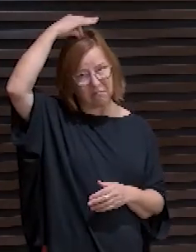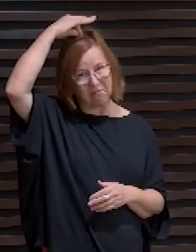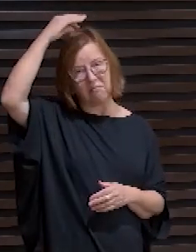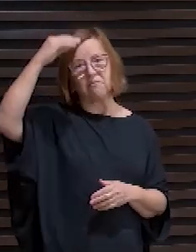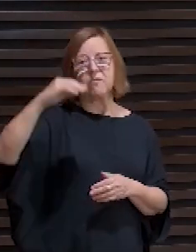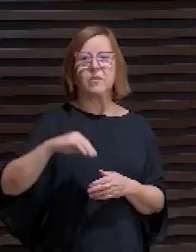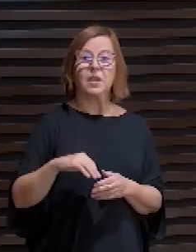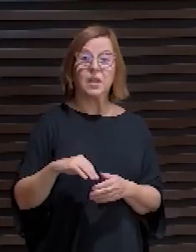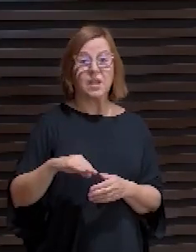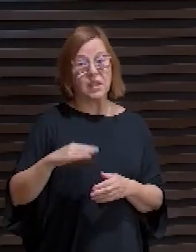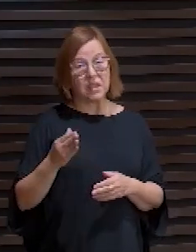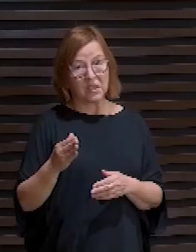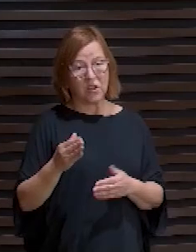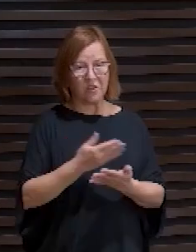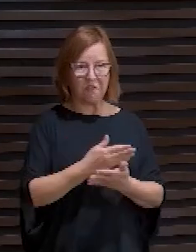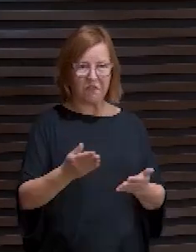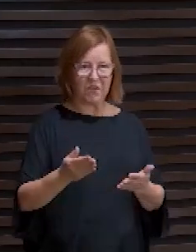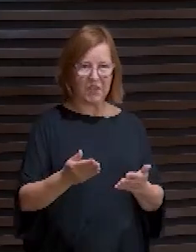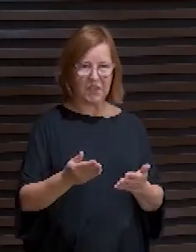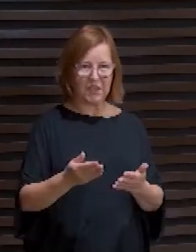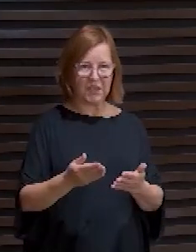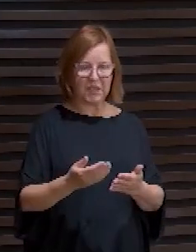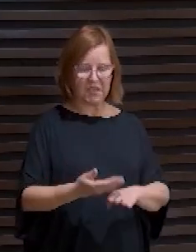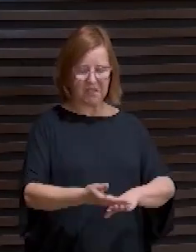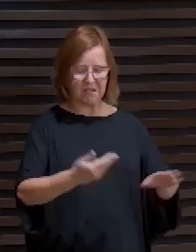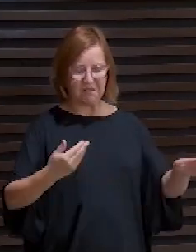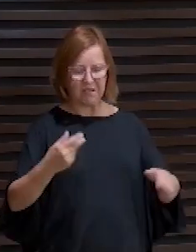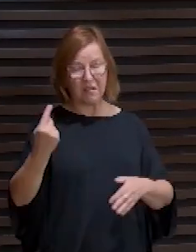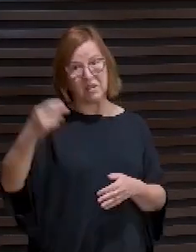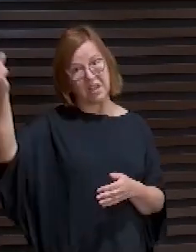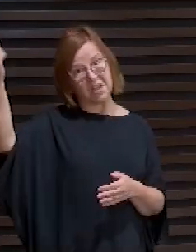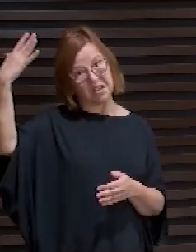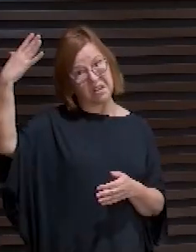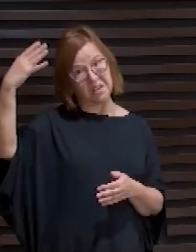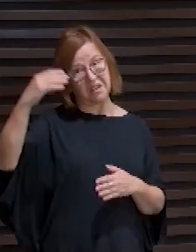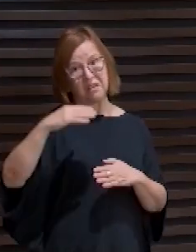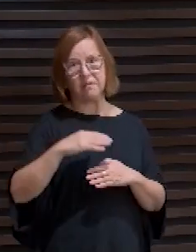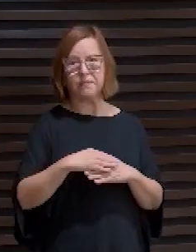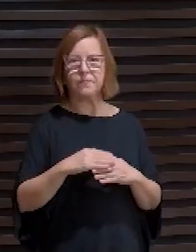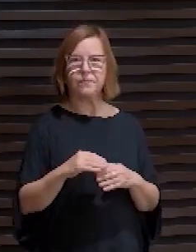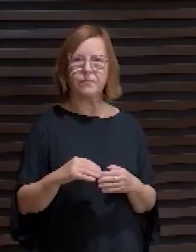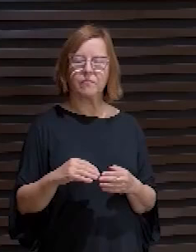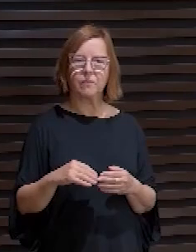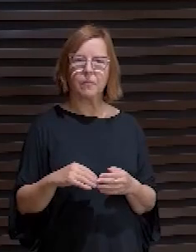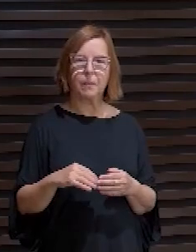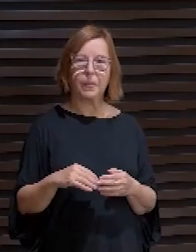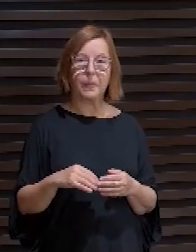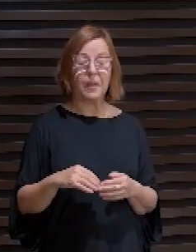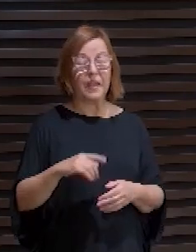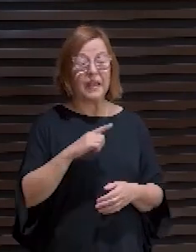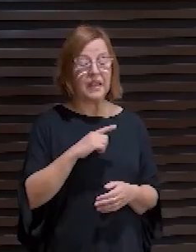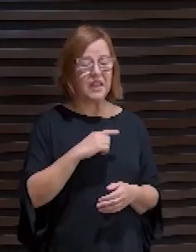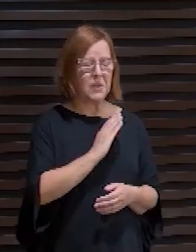ser privados de suas graças e confortos. Segue. Têm seus corações endurecidos